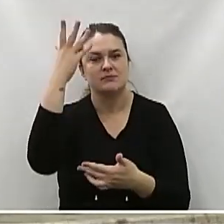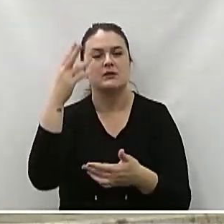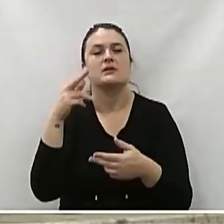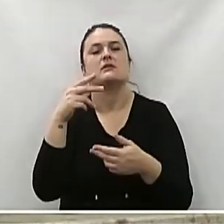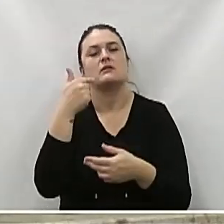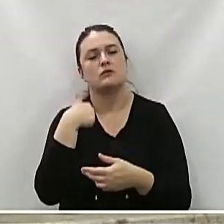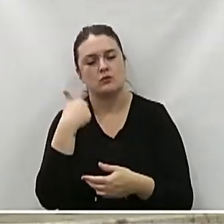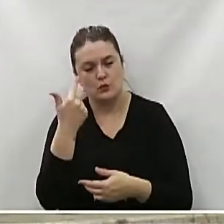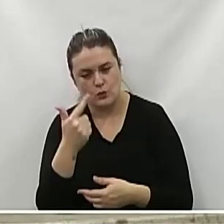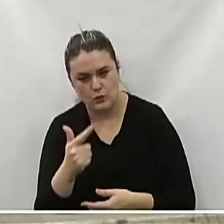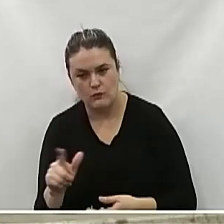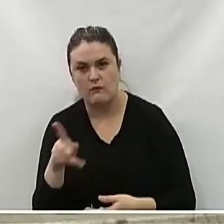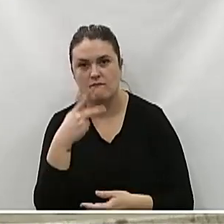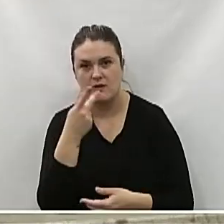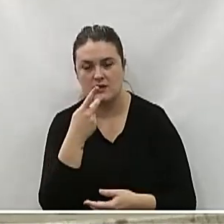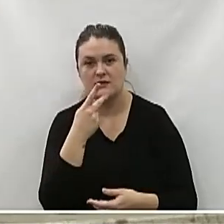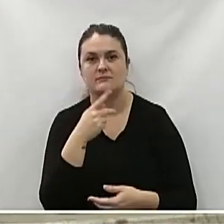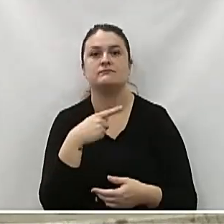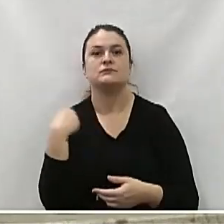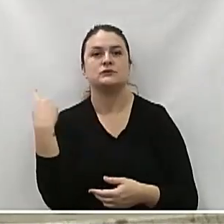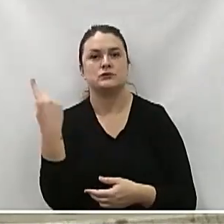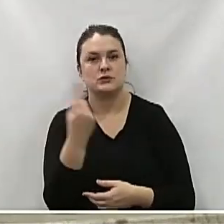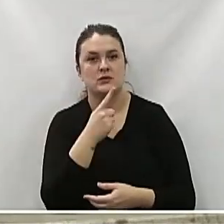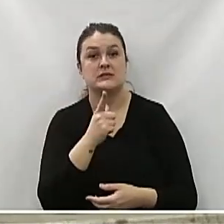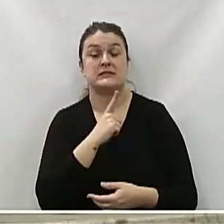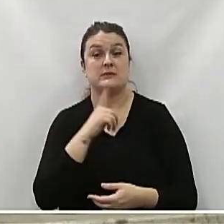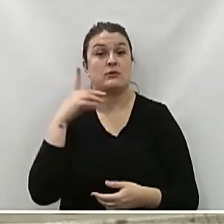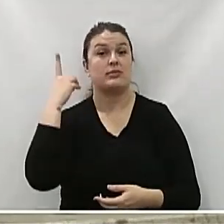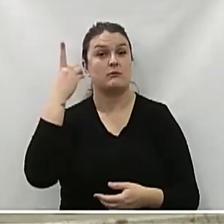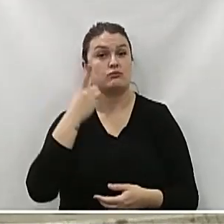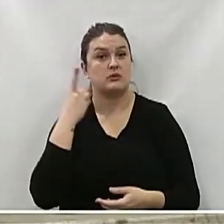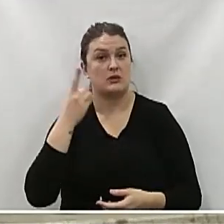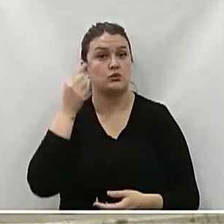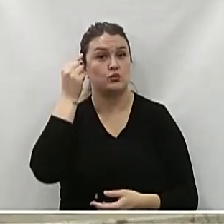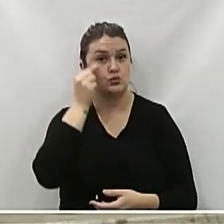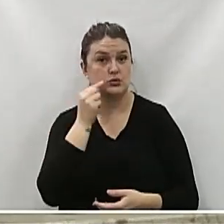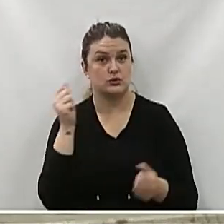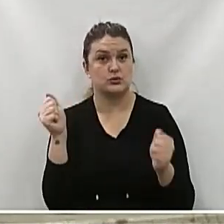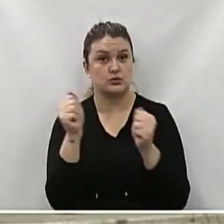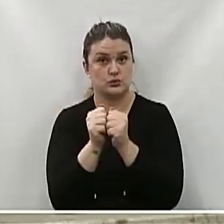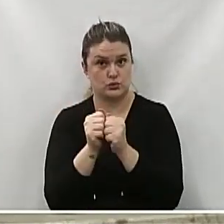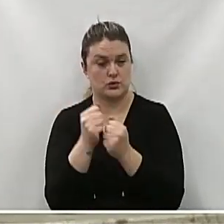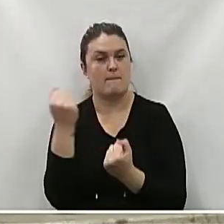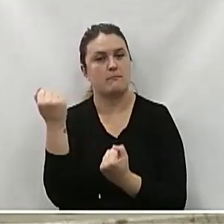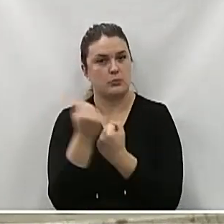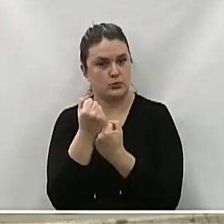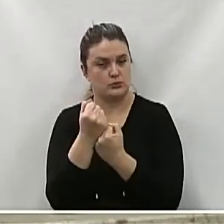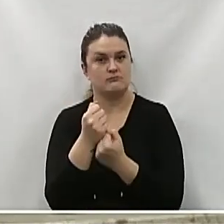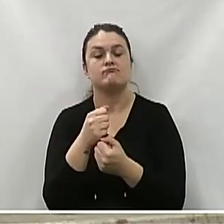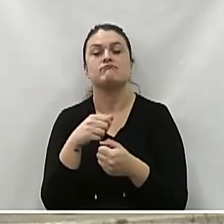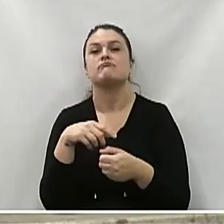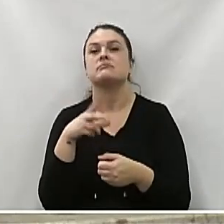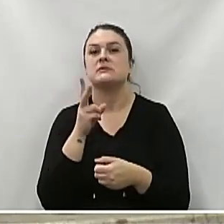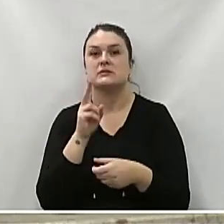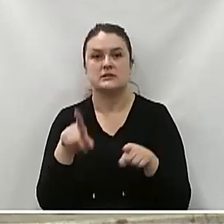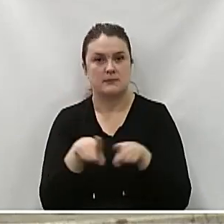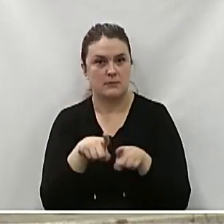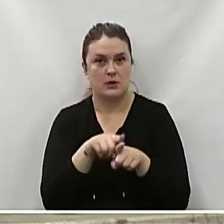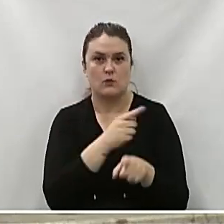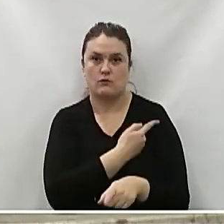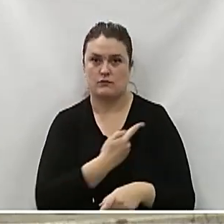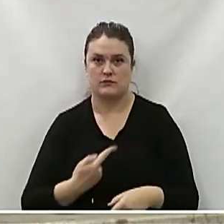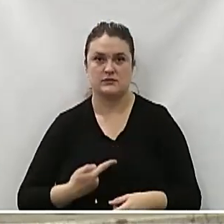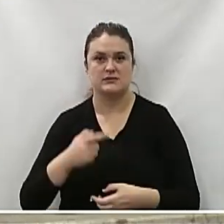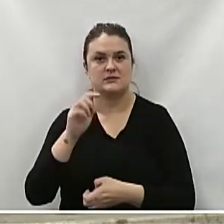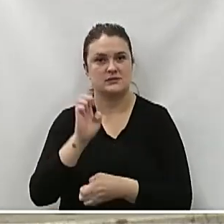isso o friso novamente de termos do deputado estadual e líder do governo sem baque com ajuda através do Governo do